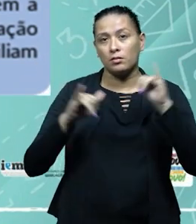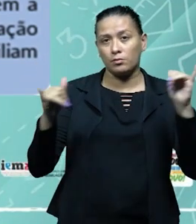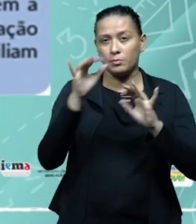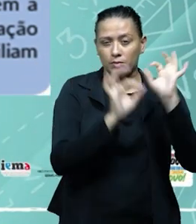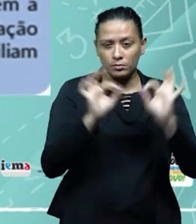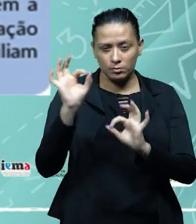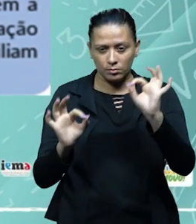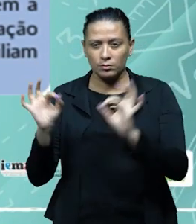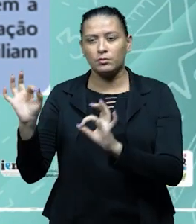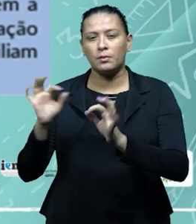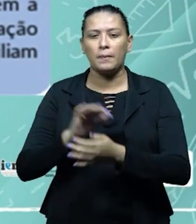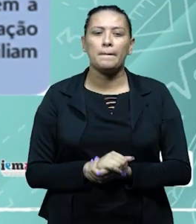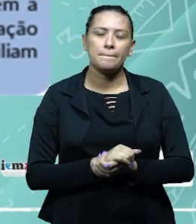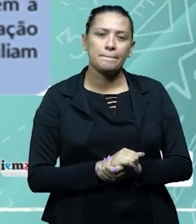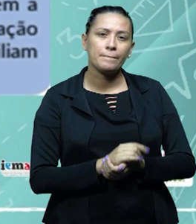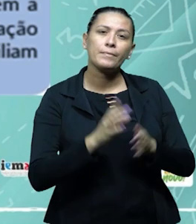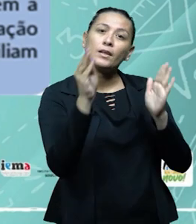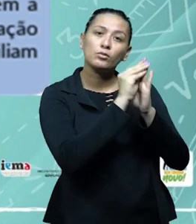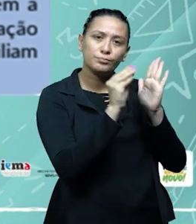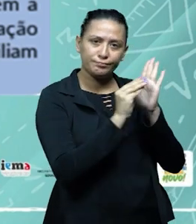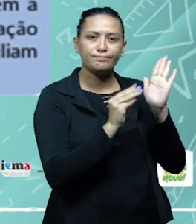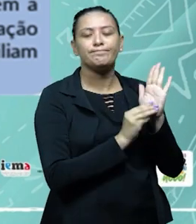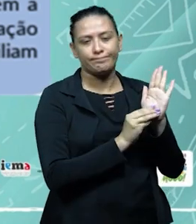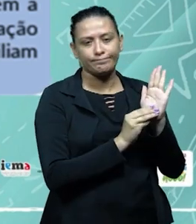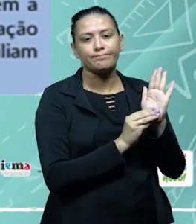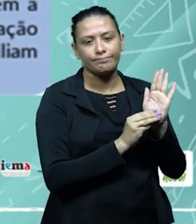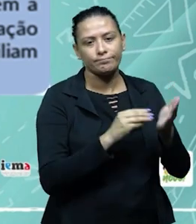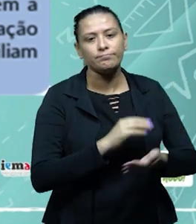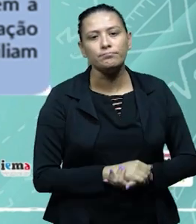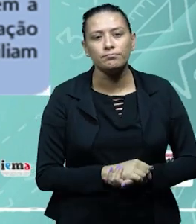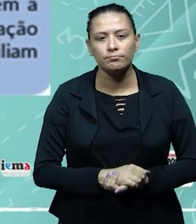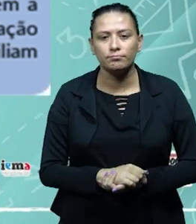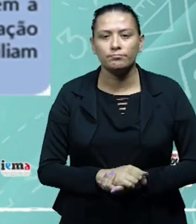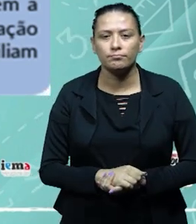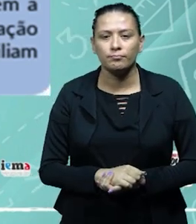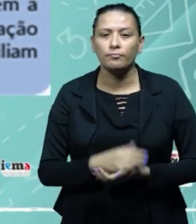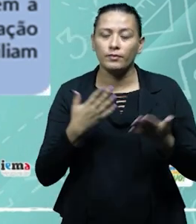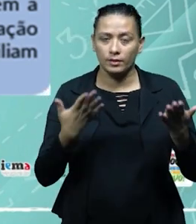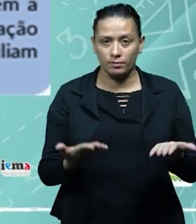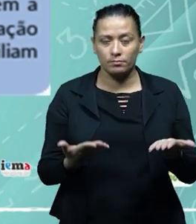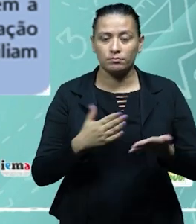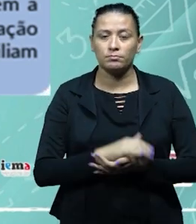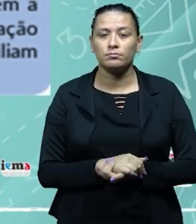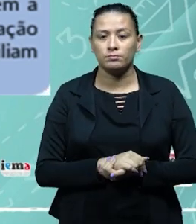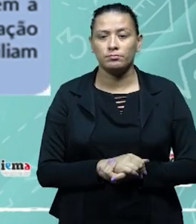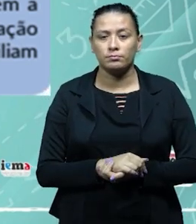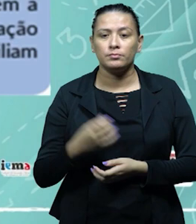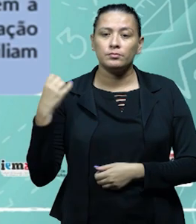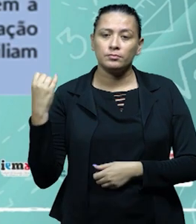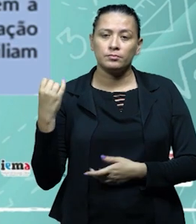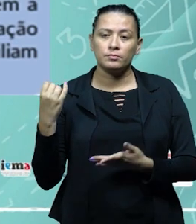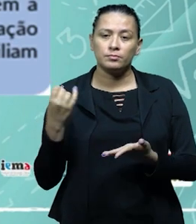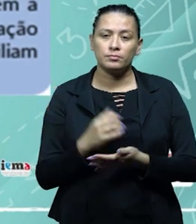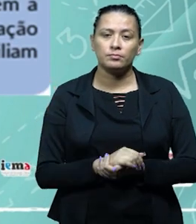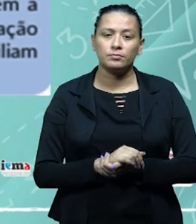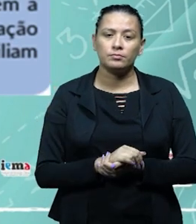para a gestão de informações e organização de um determinado assunto é portanto um